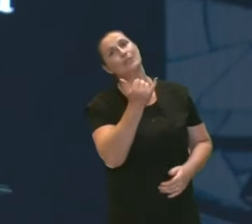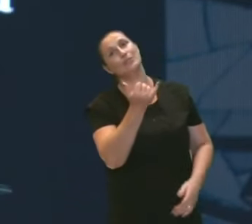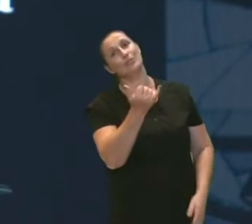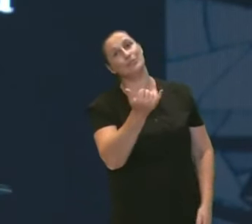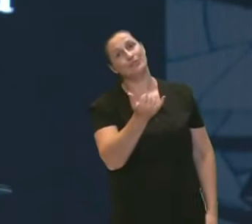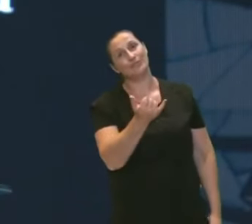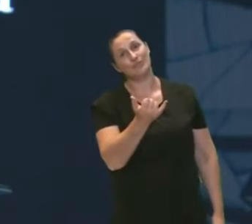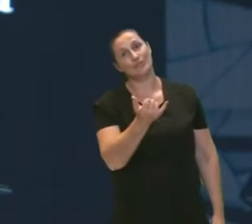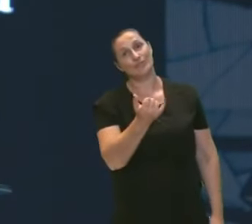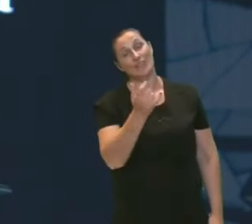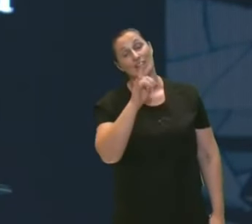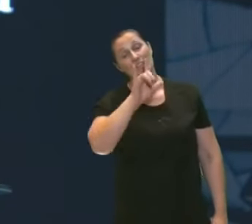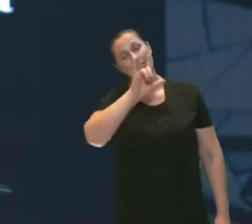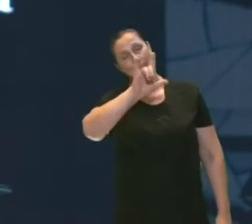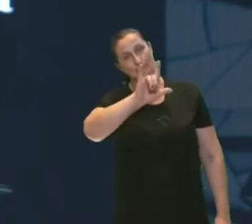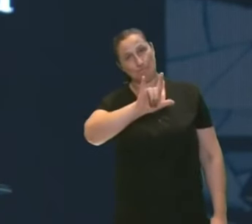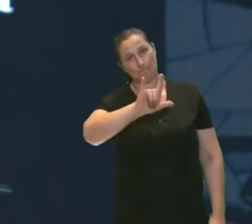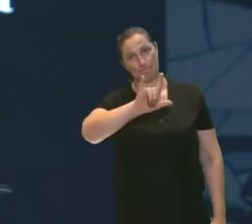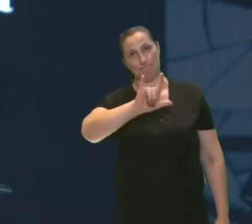amo você,